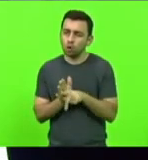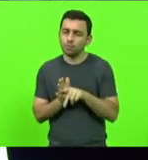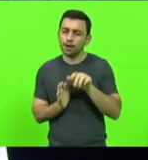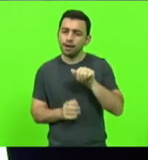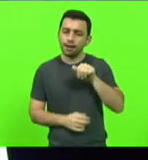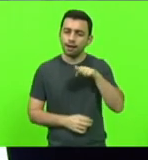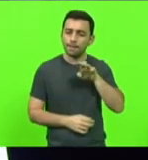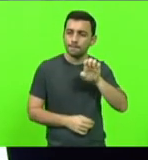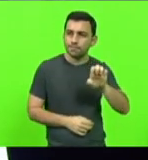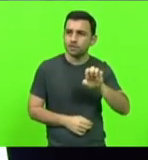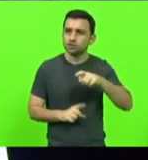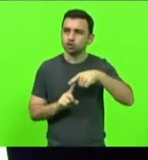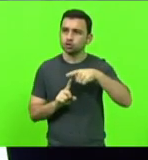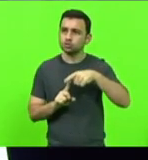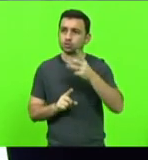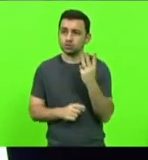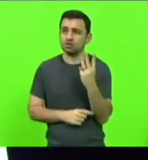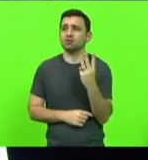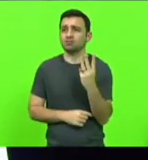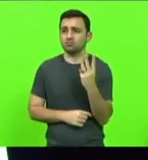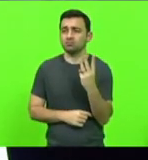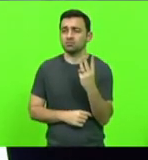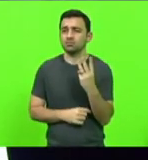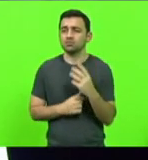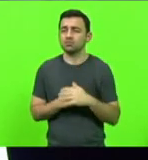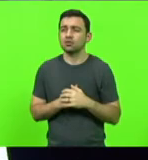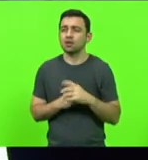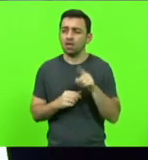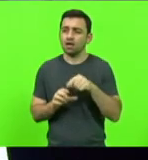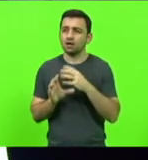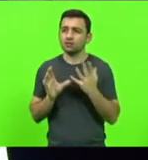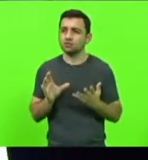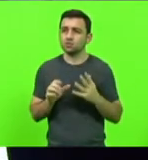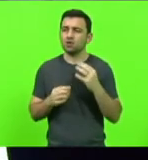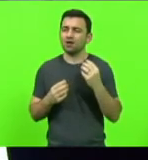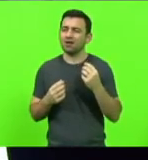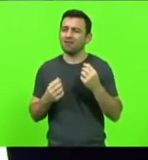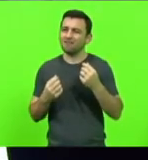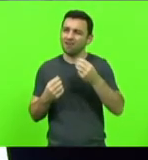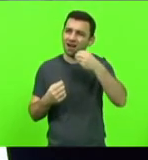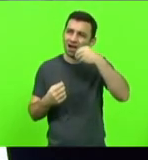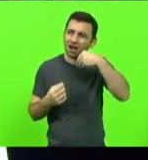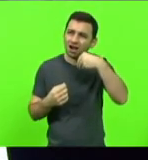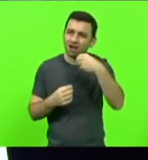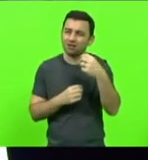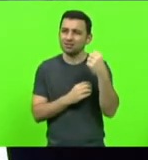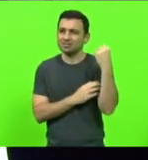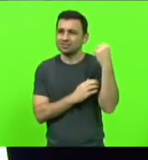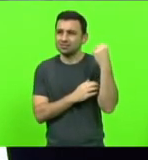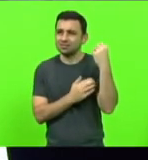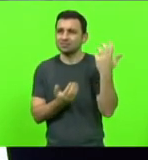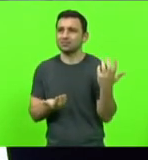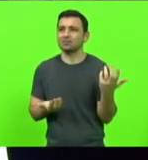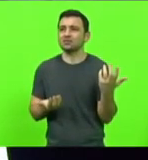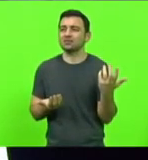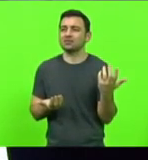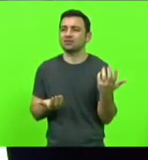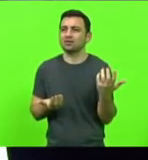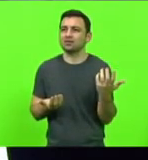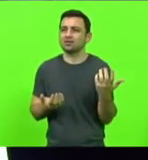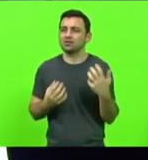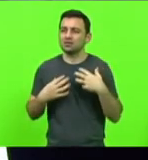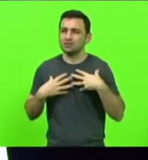tipo 3, né, que é caracterizada por fraqueza muscular, hiponotonia resultante da degeneração